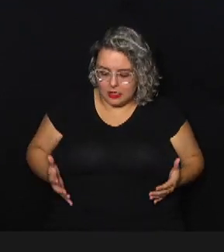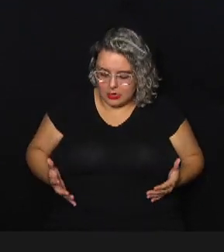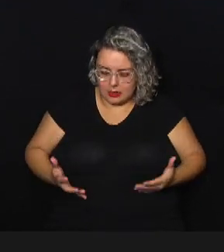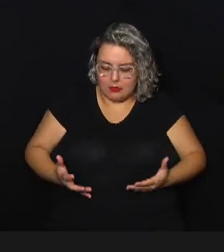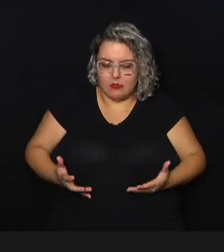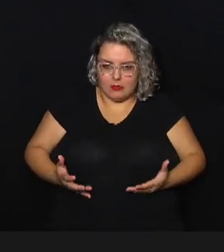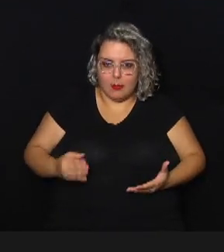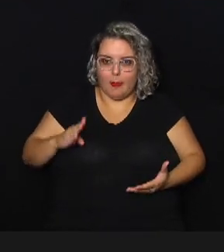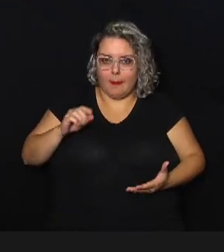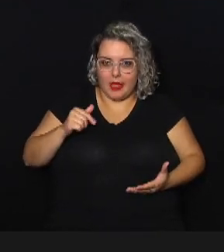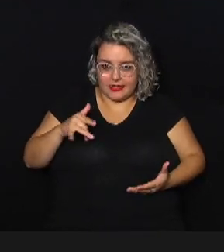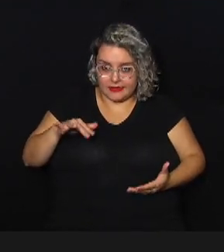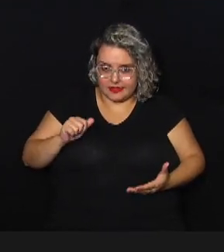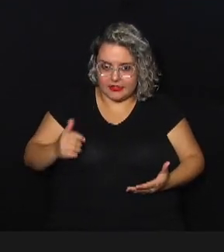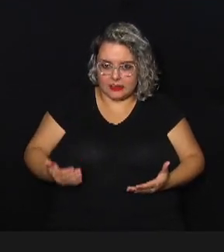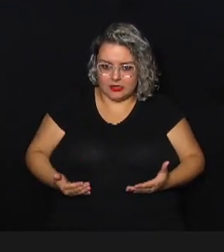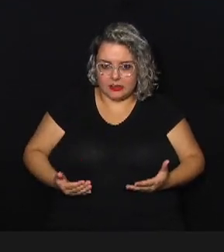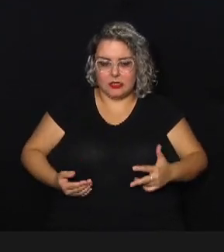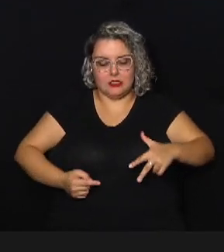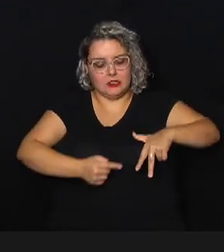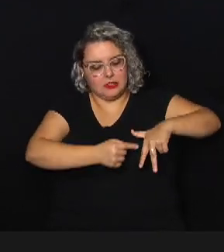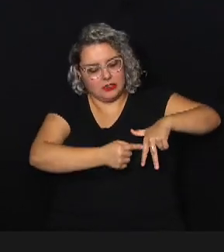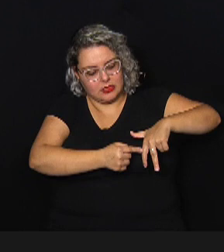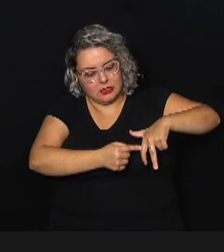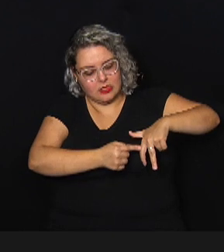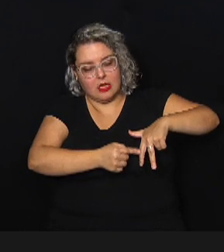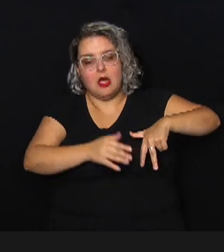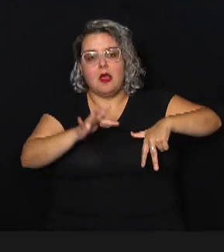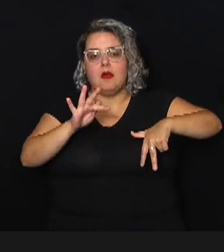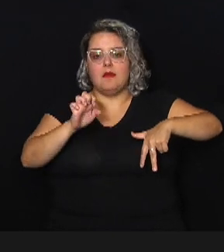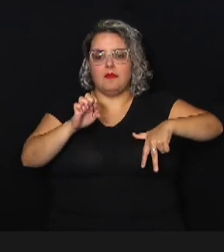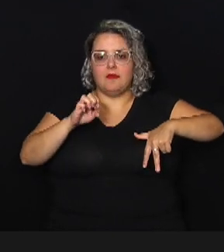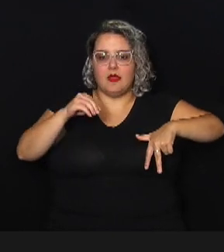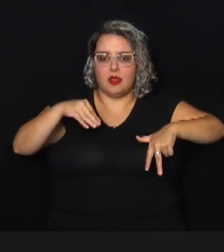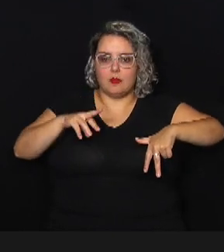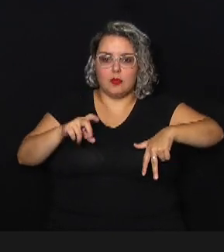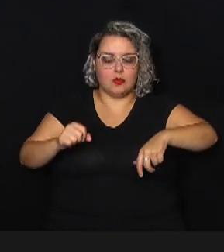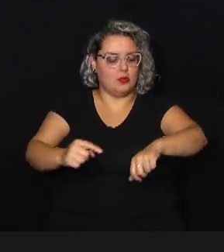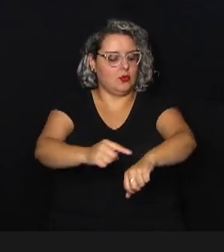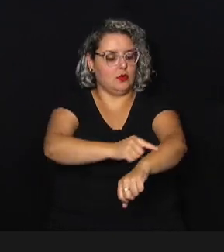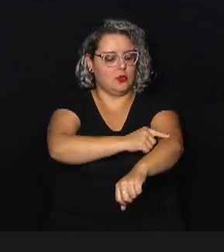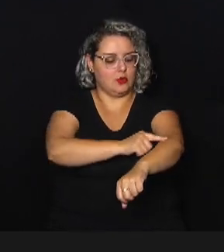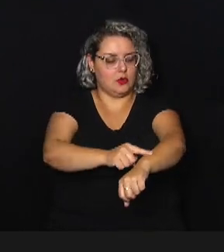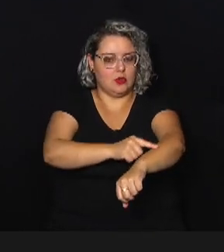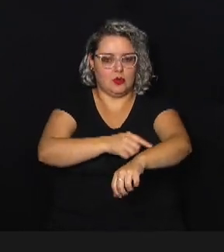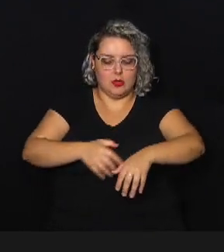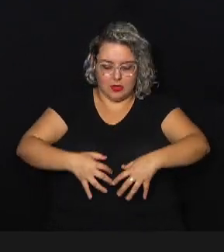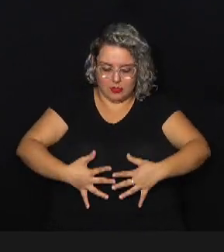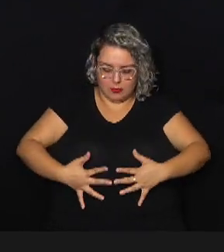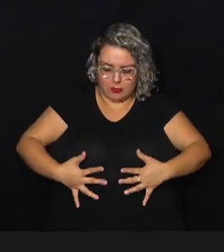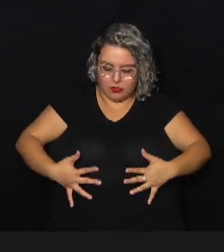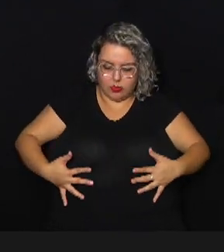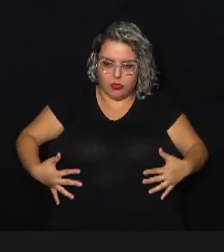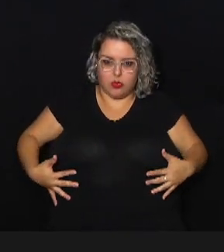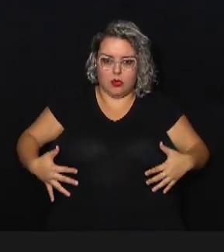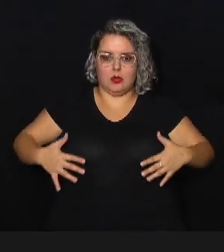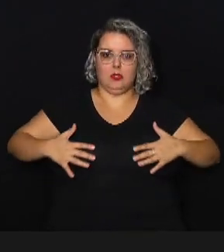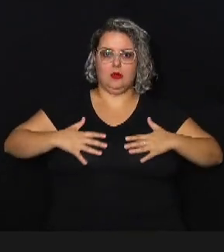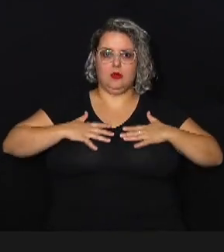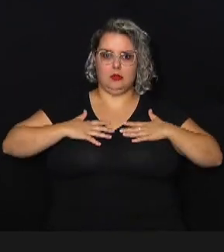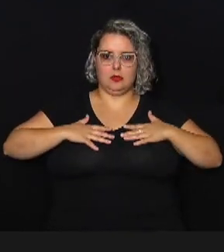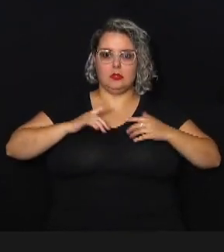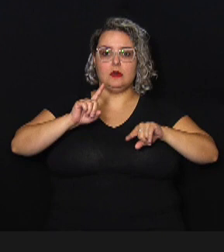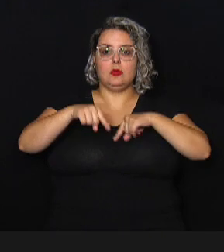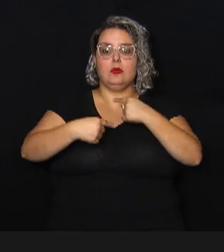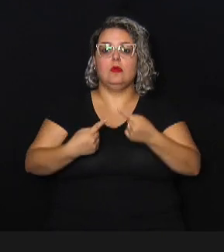tá? Nos ossos do fêmur, aqui nos ossos do braço, no úmero, nas costelas e na região aqui no peito, tá? Tem um outro lugar